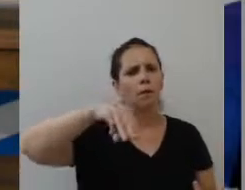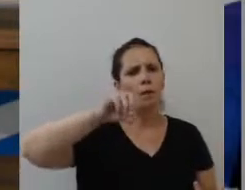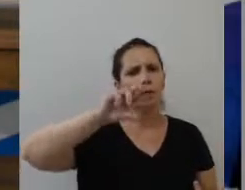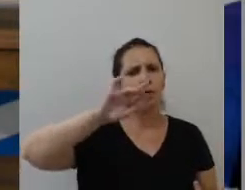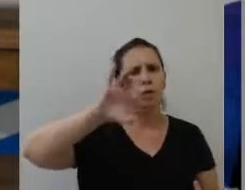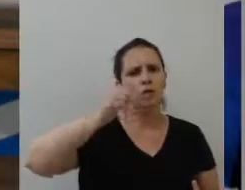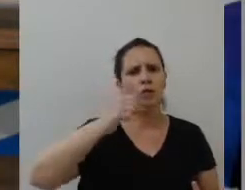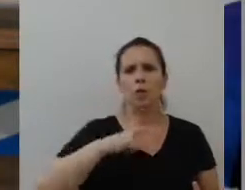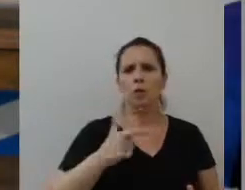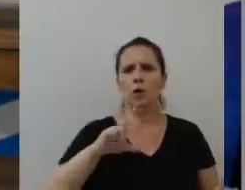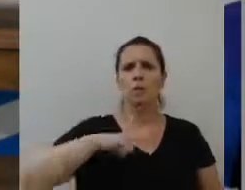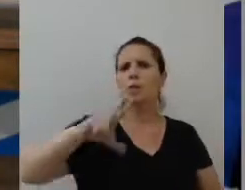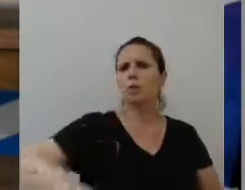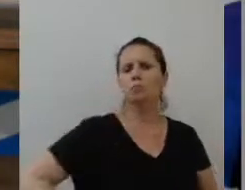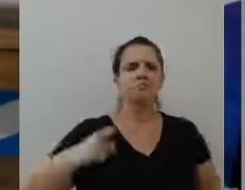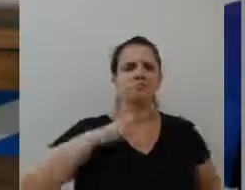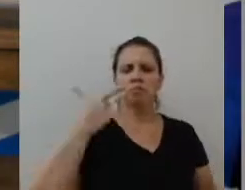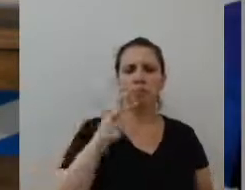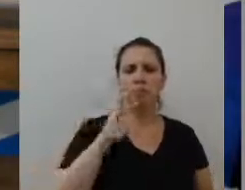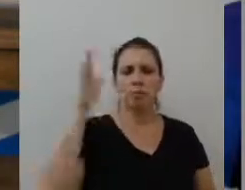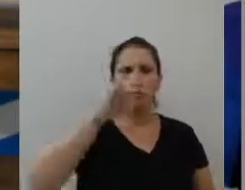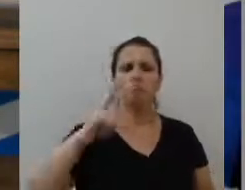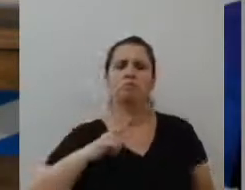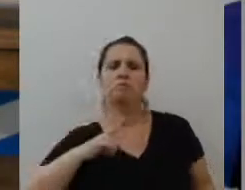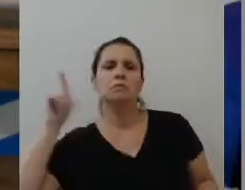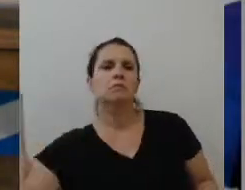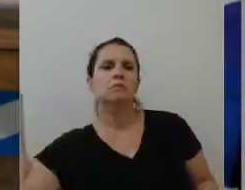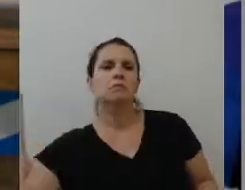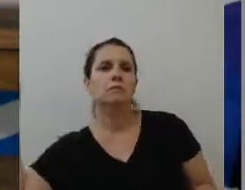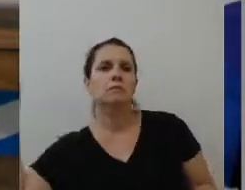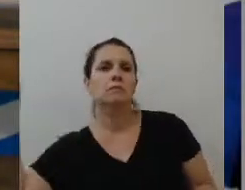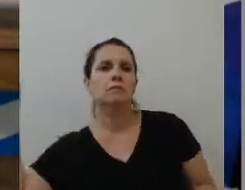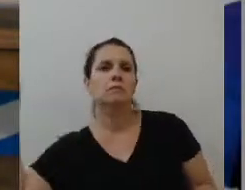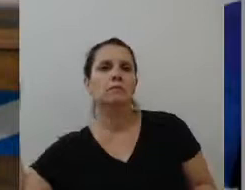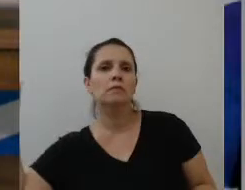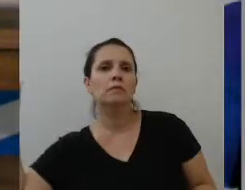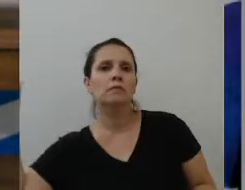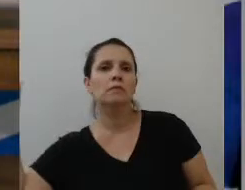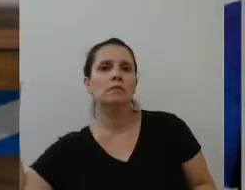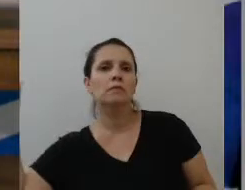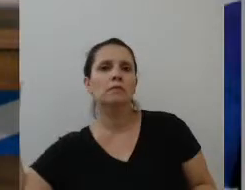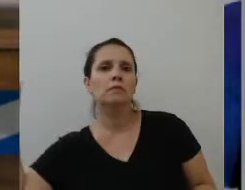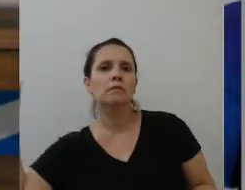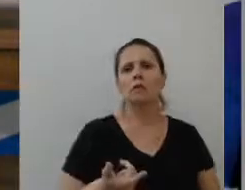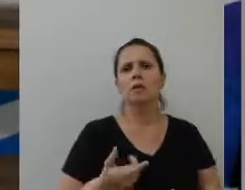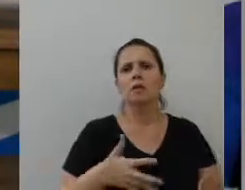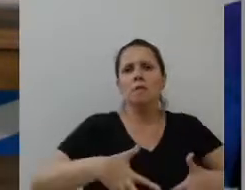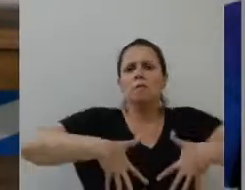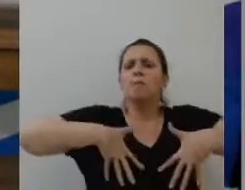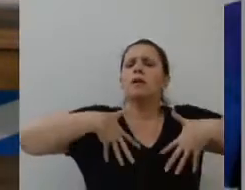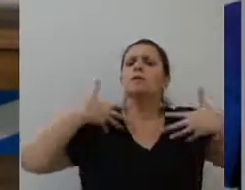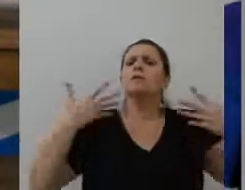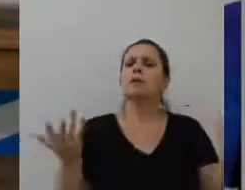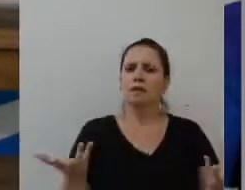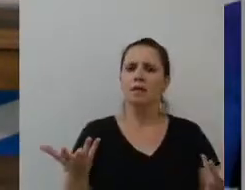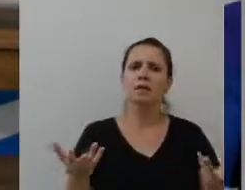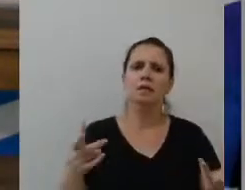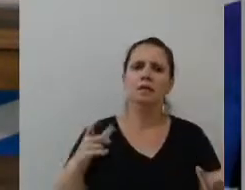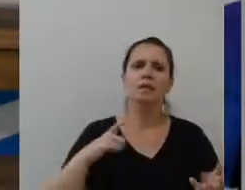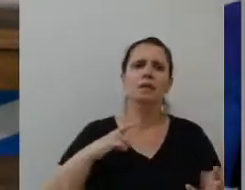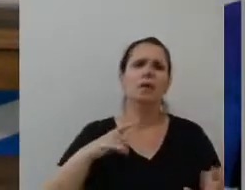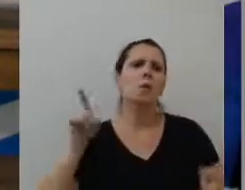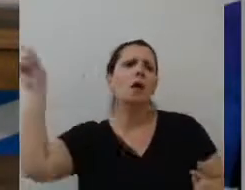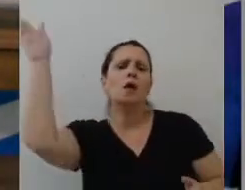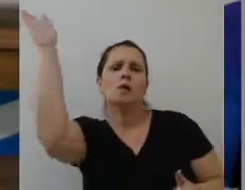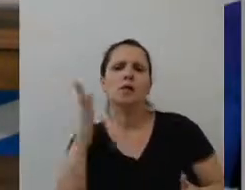Portugal. Que tais não encontro cá. Em cismar sozinho à noite e mais prazer encontro lá. Como a noite mexe com os poetas,